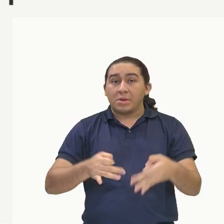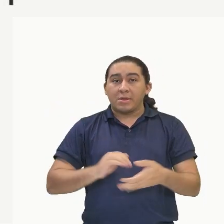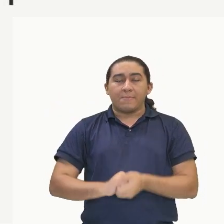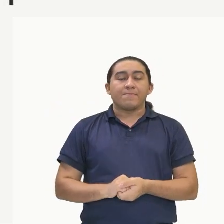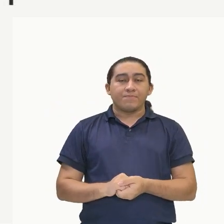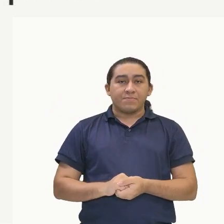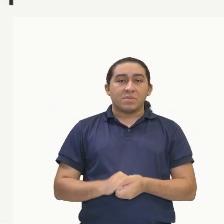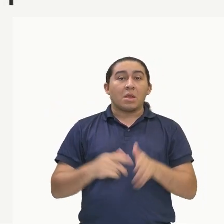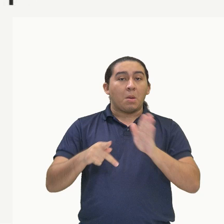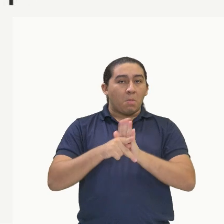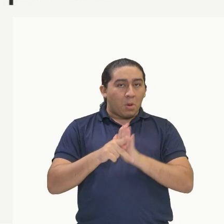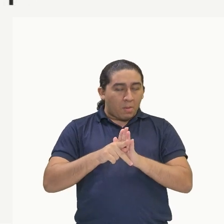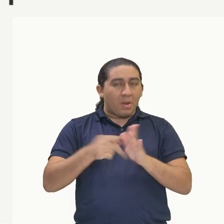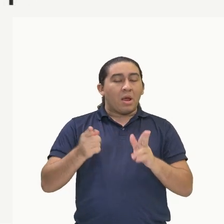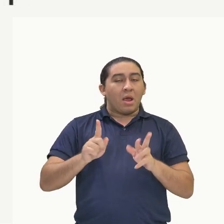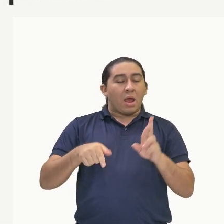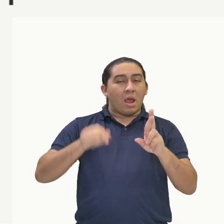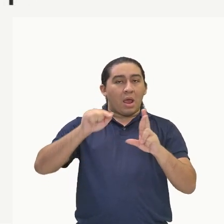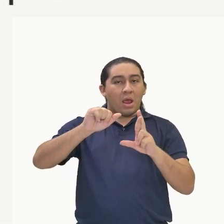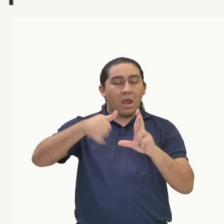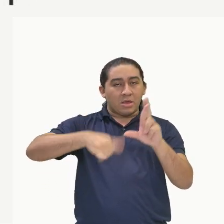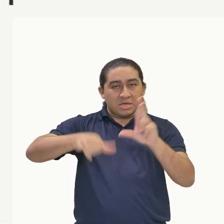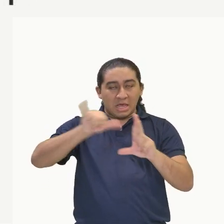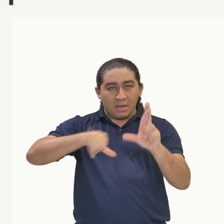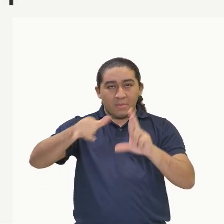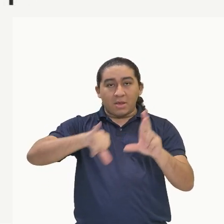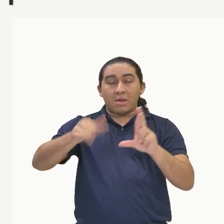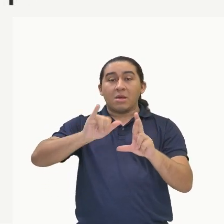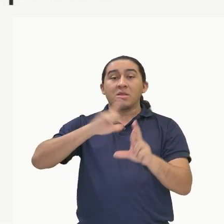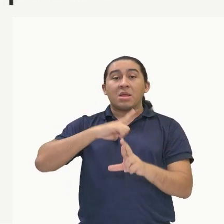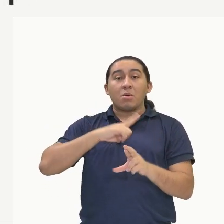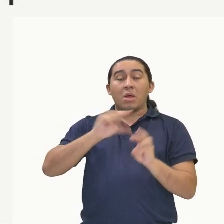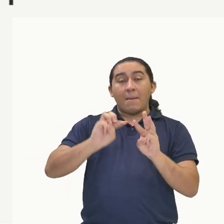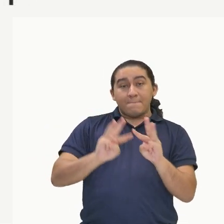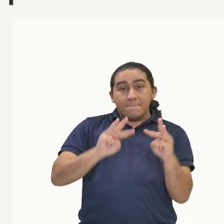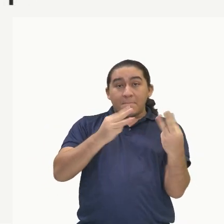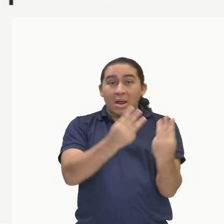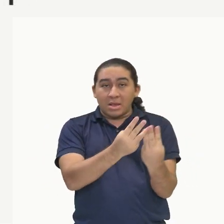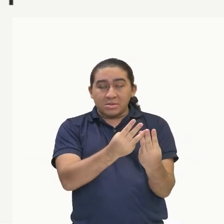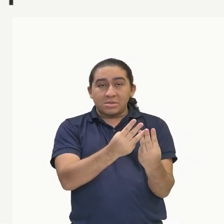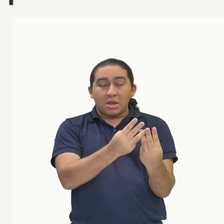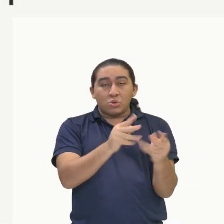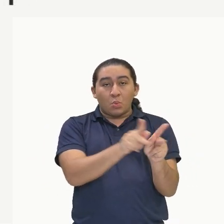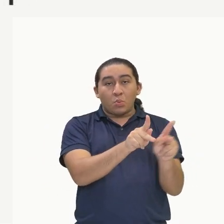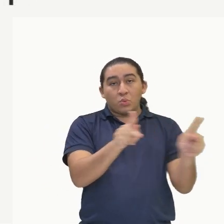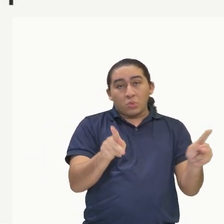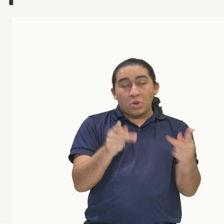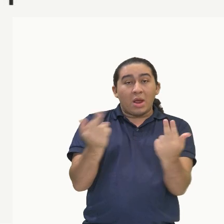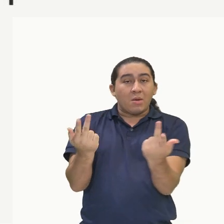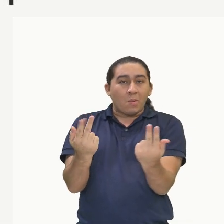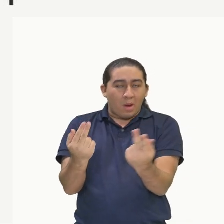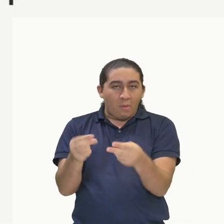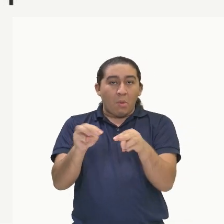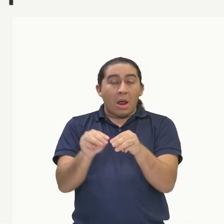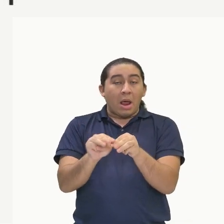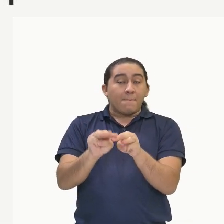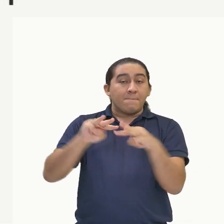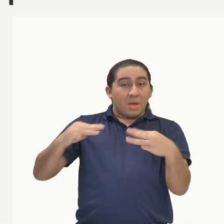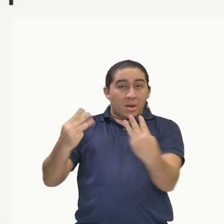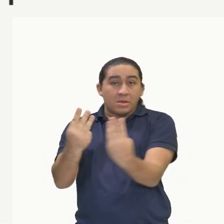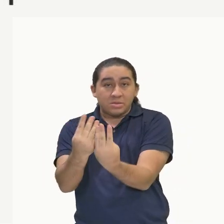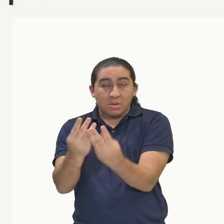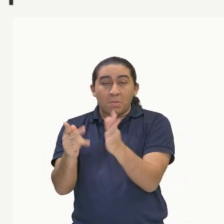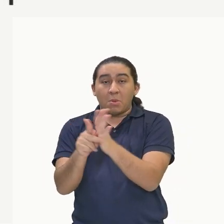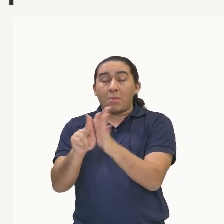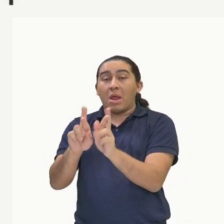química, a massa dos produtos é igual à massa dos reagentes. E aí, preste bastante atenção que você